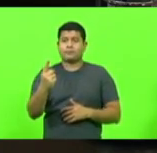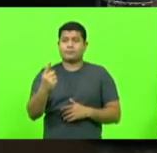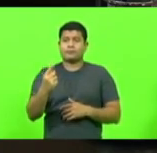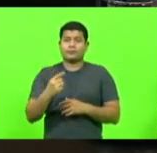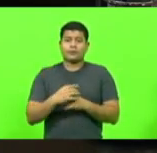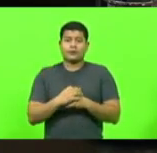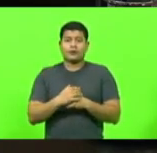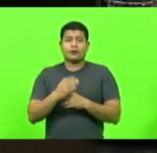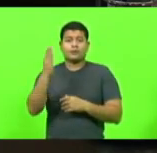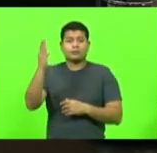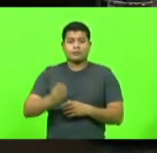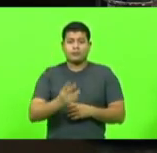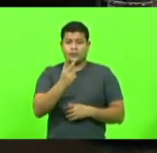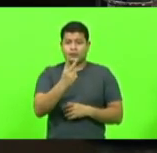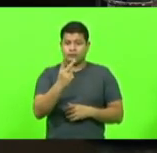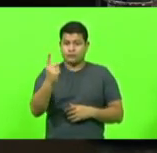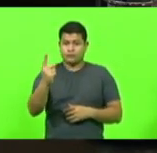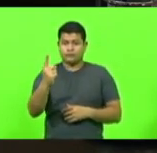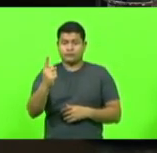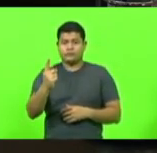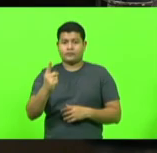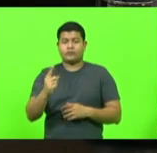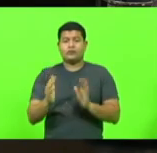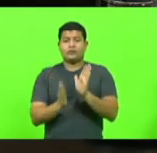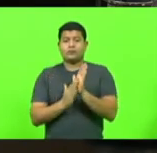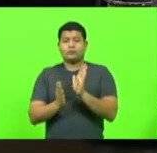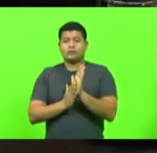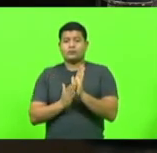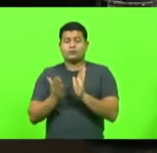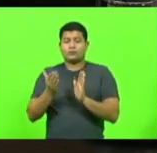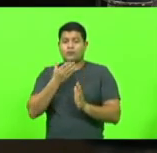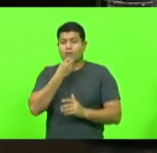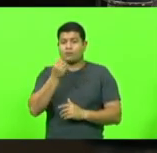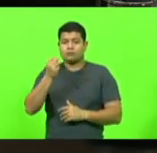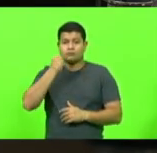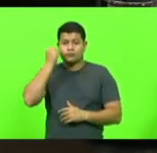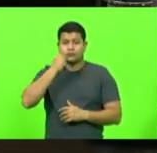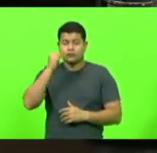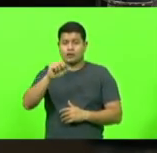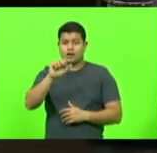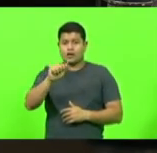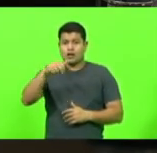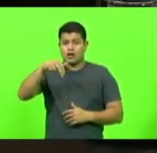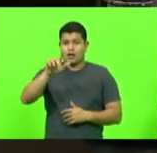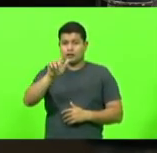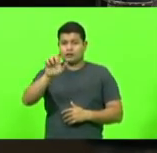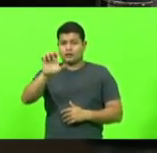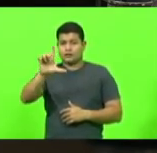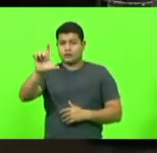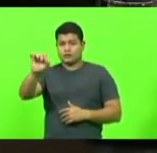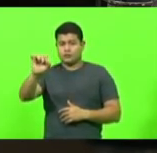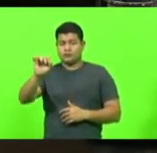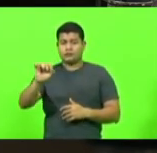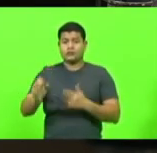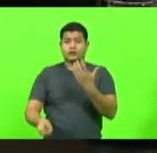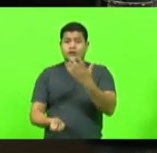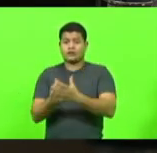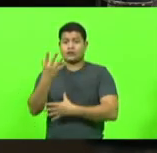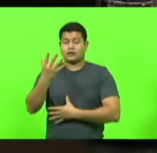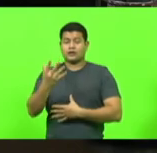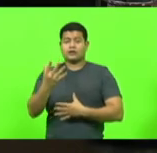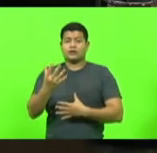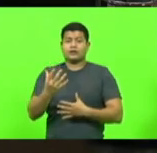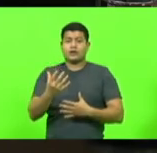de 2021, que foi proposta pelo senador Ângelo Coronel, que estabelece o piso